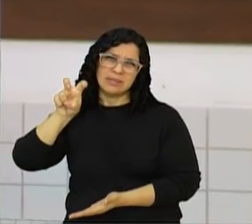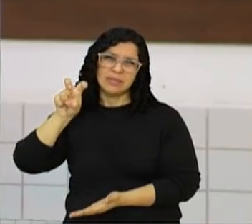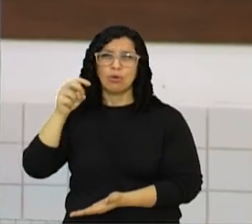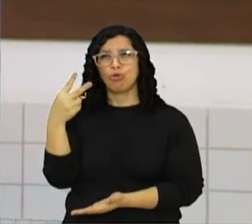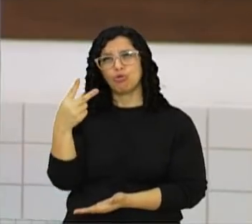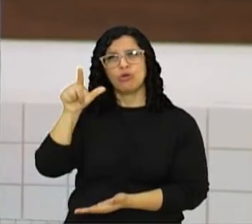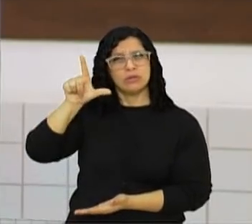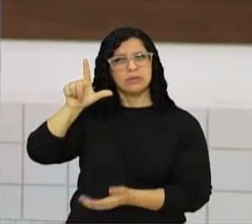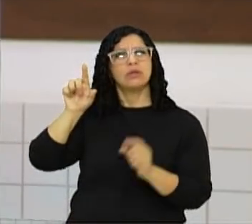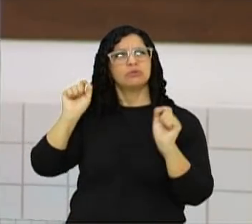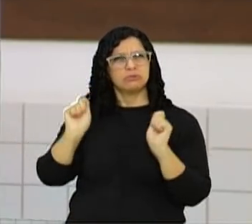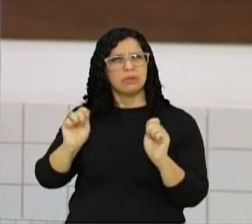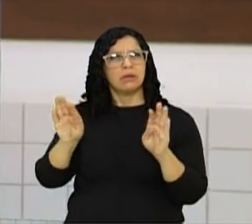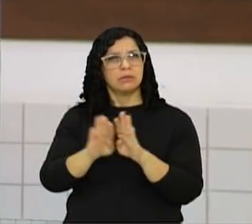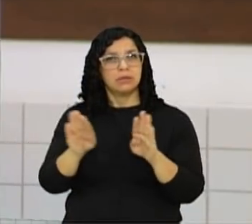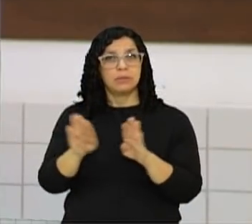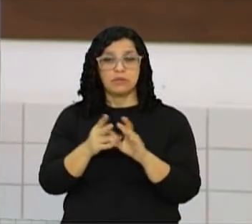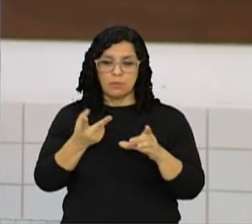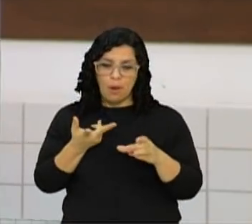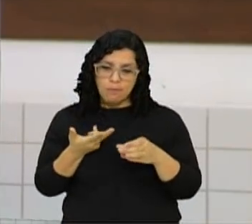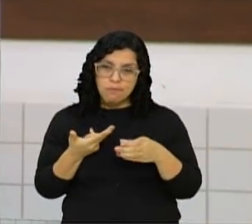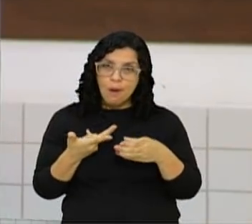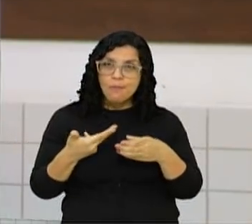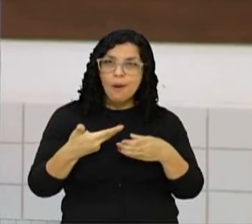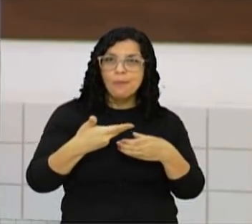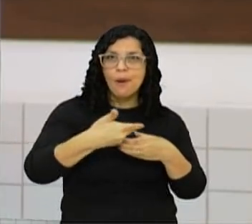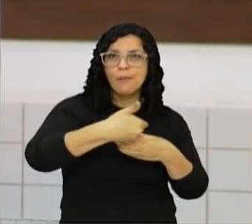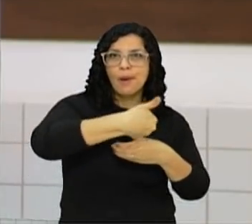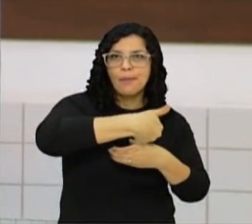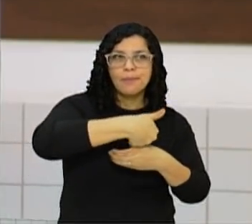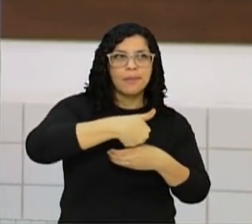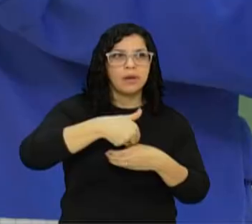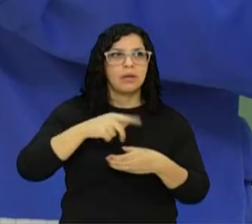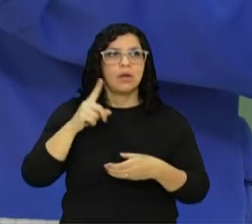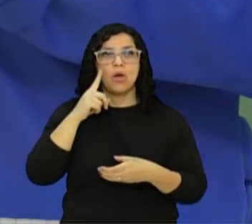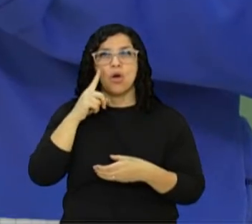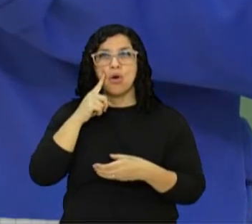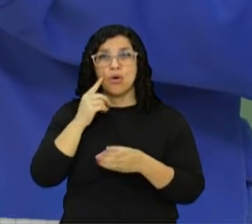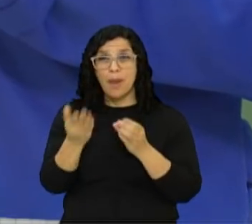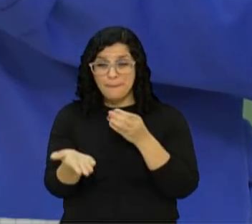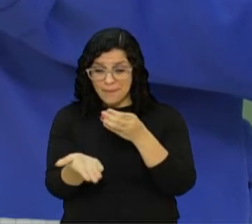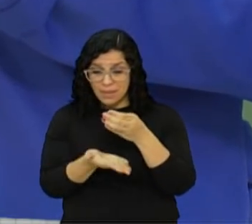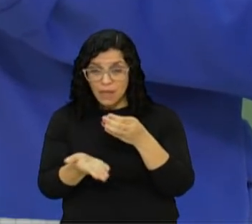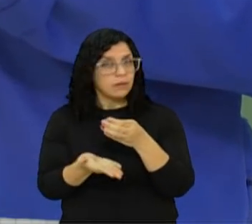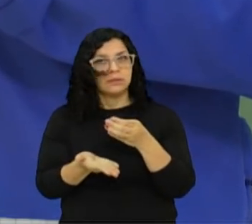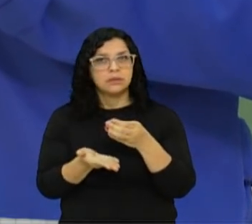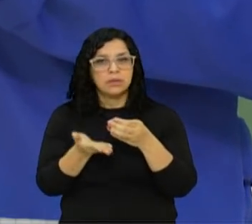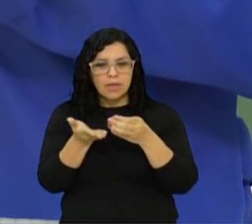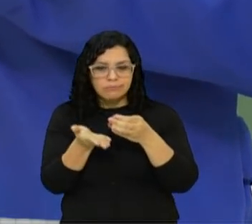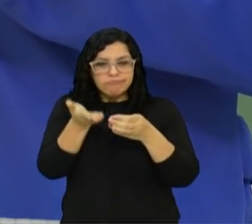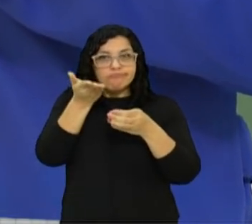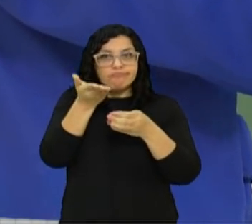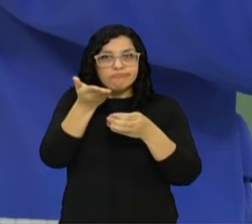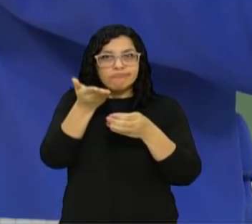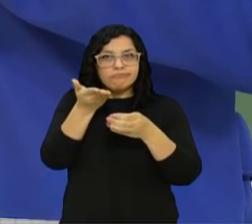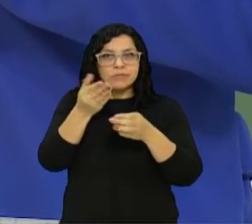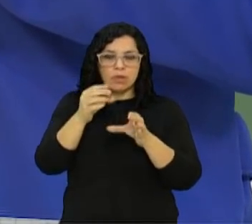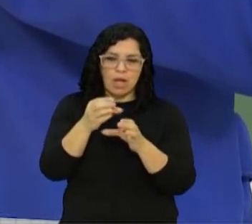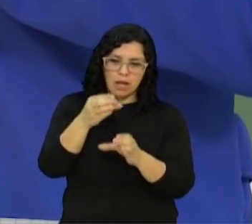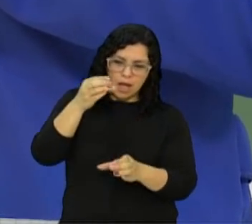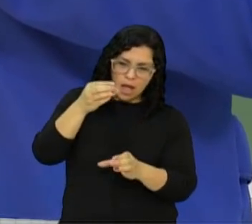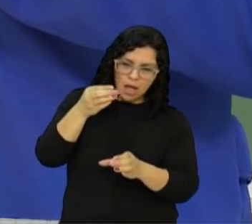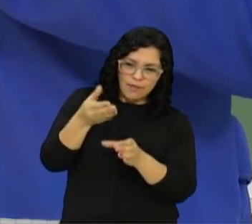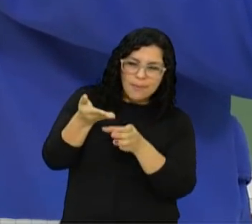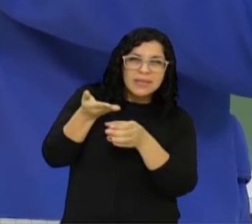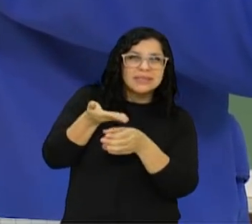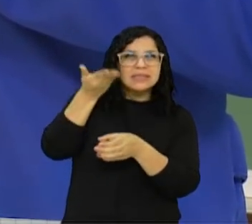e nós vamos cortar em duas partes. Só que você não vai cortar exatamente ao meio, você vai cortar um